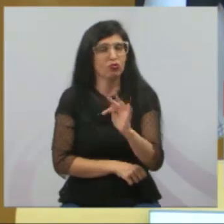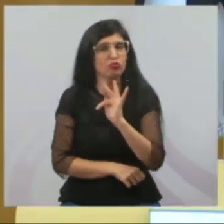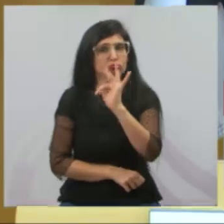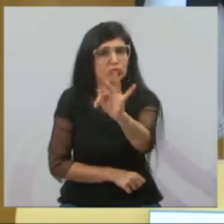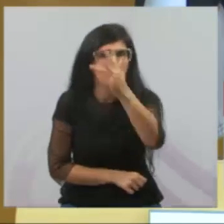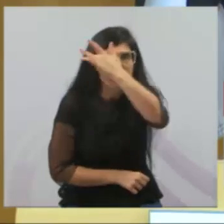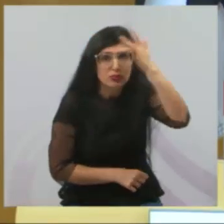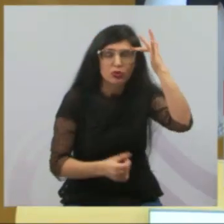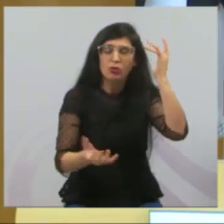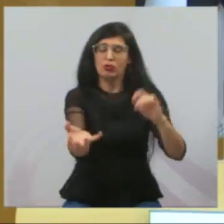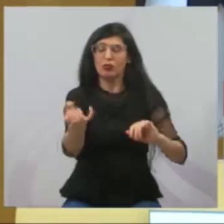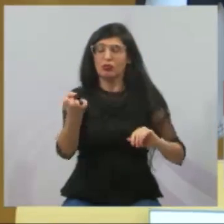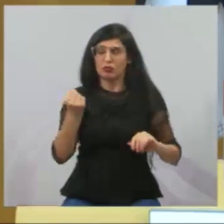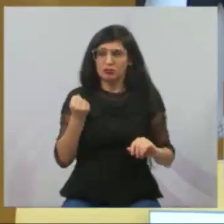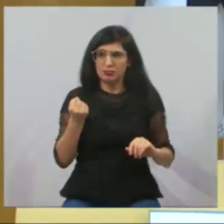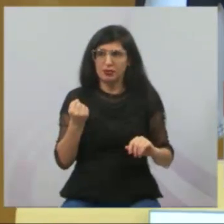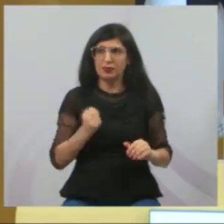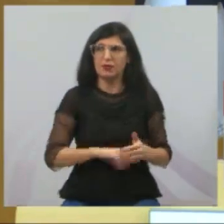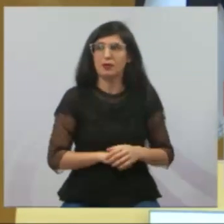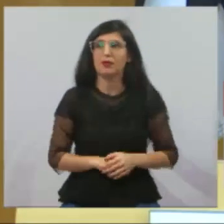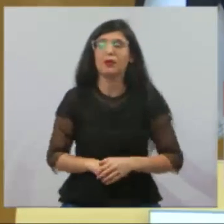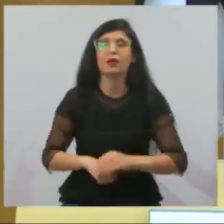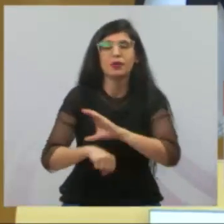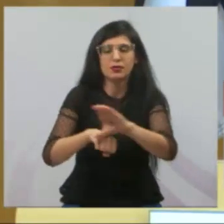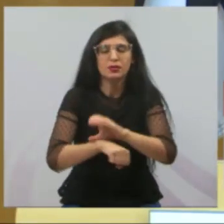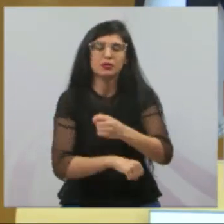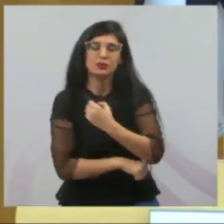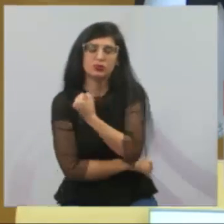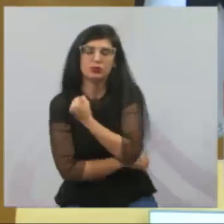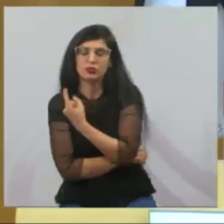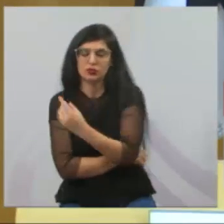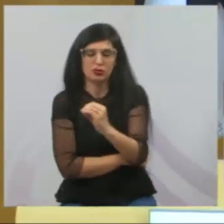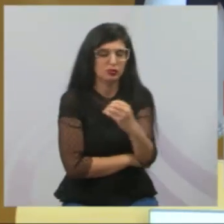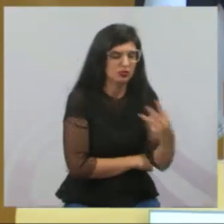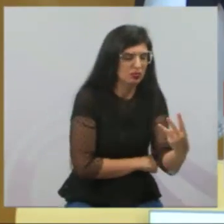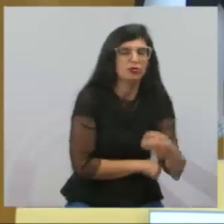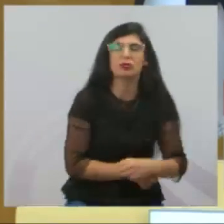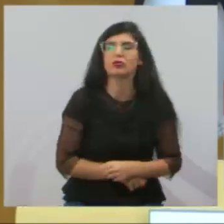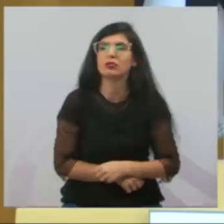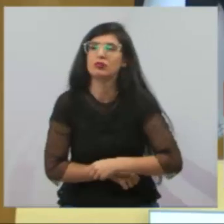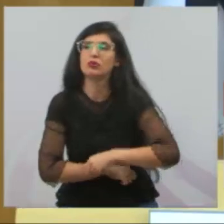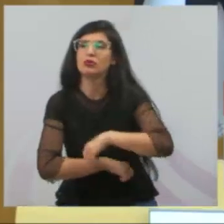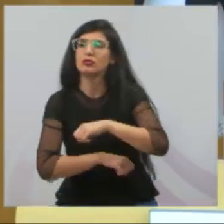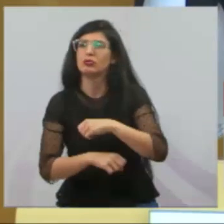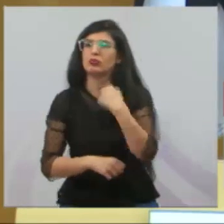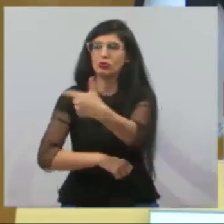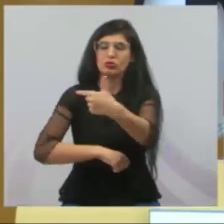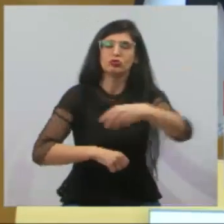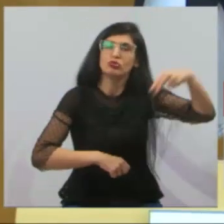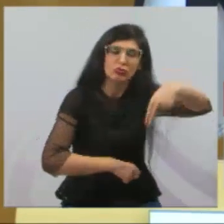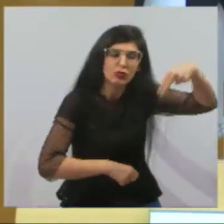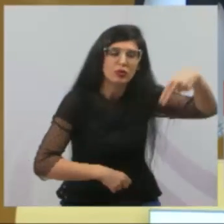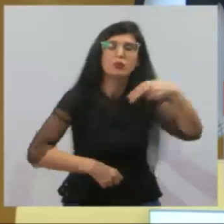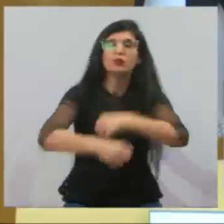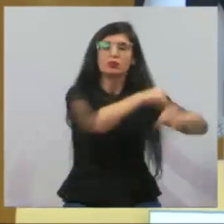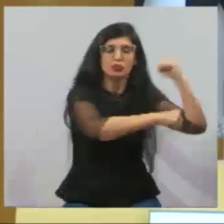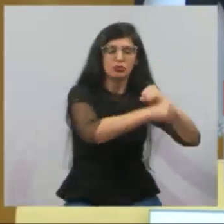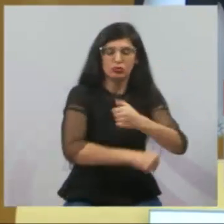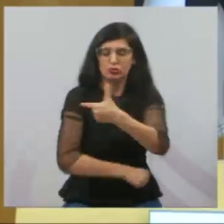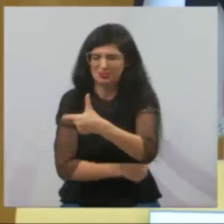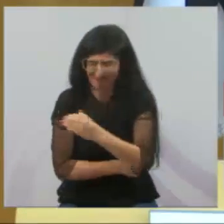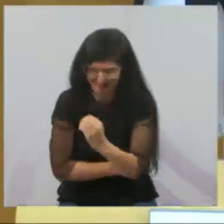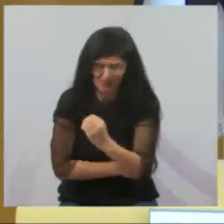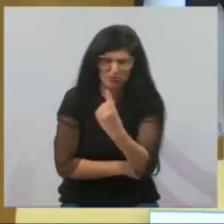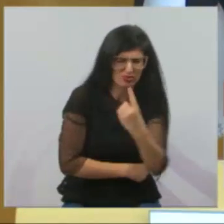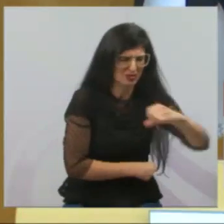artigo 9 da Emenda Constitucional número 103, de 12 de novembro de 2019. Então, nós fizemos essas considerações para